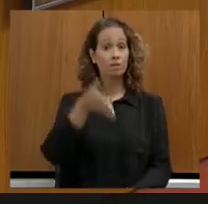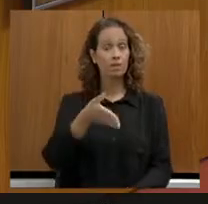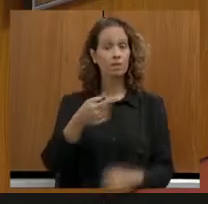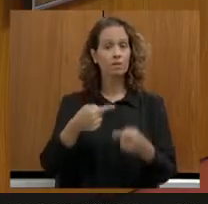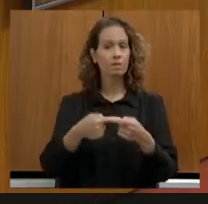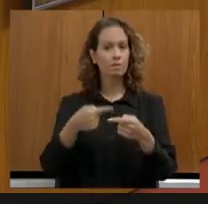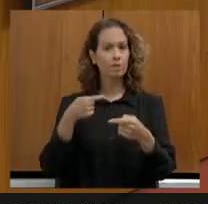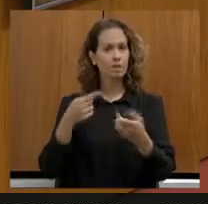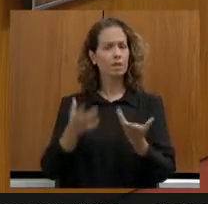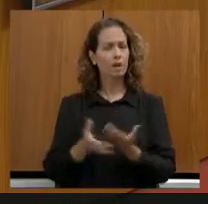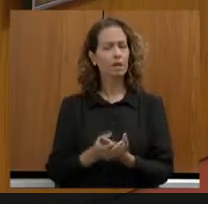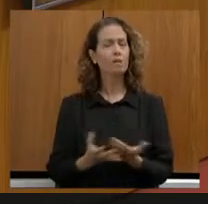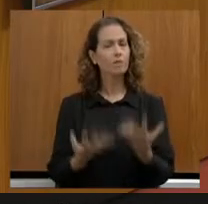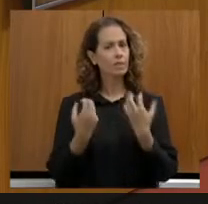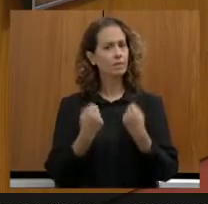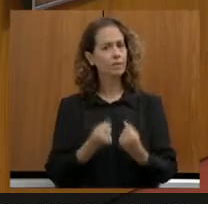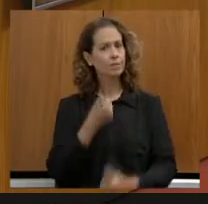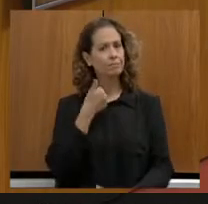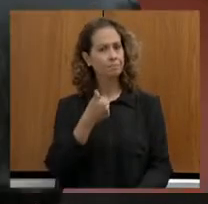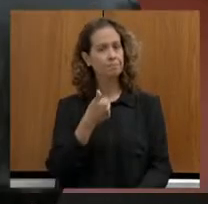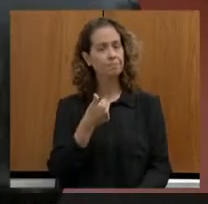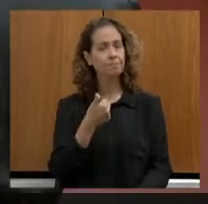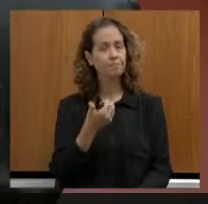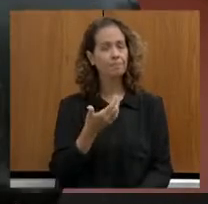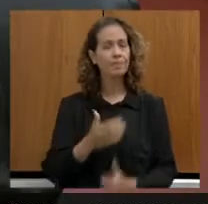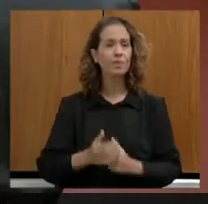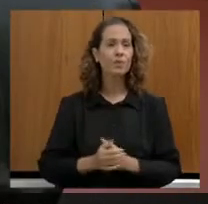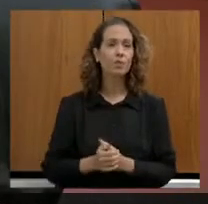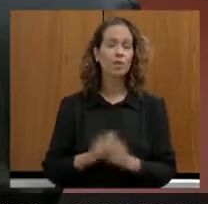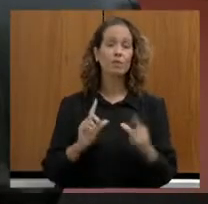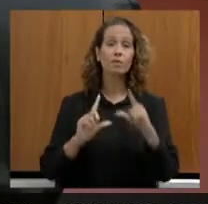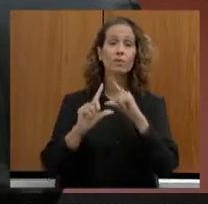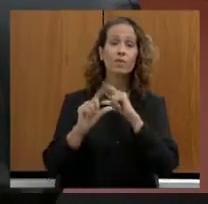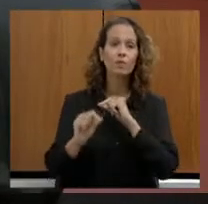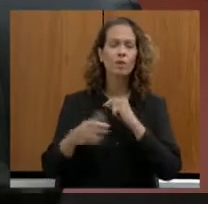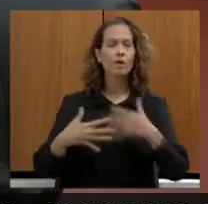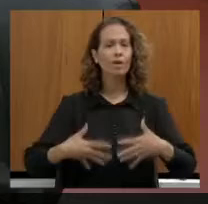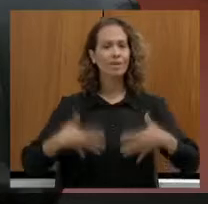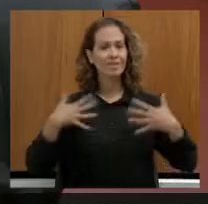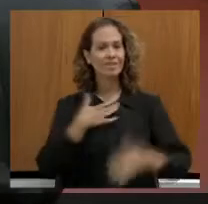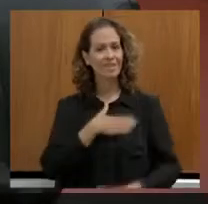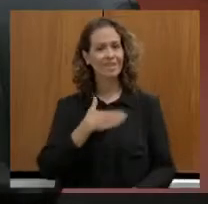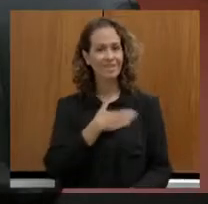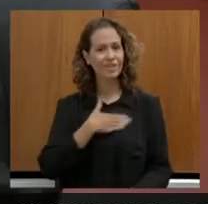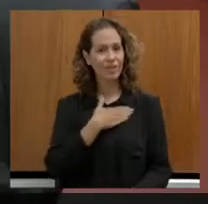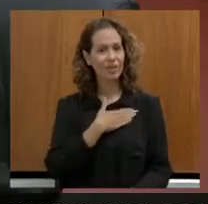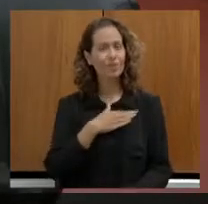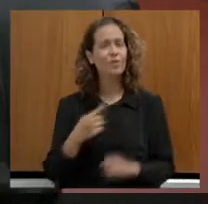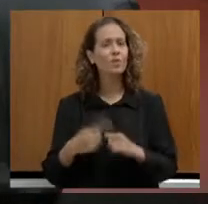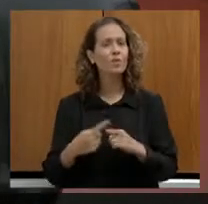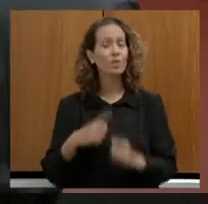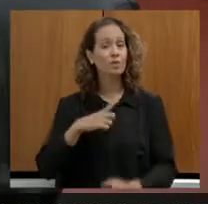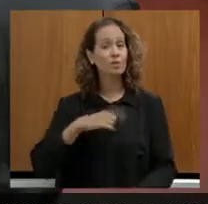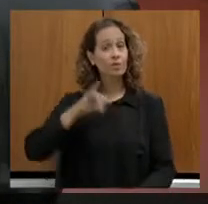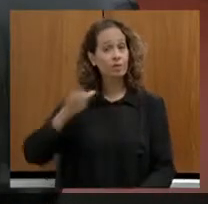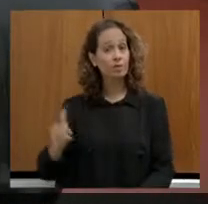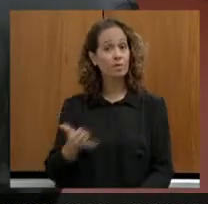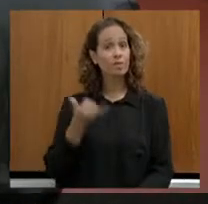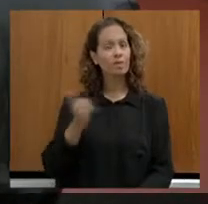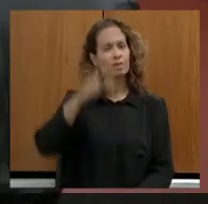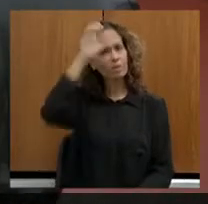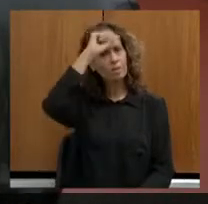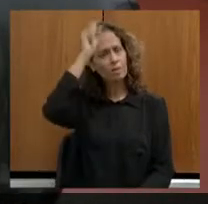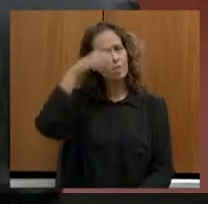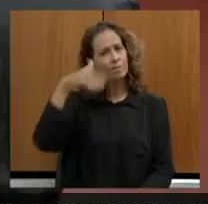muito foi muito bem acolhido muito bem recebido e sai muito satisfeito e por ter tido essa oportunidade de